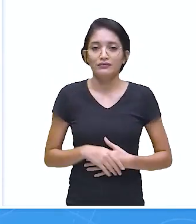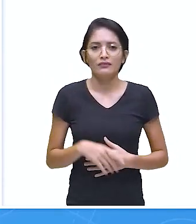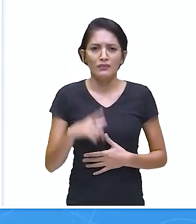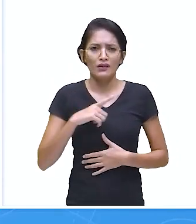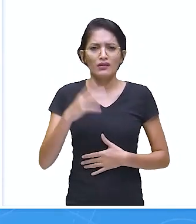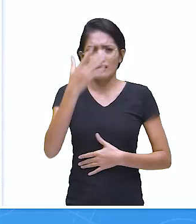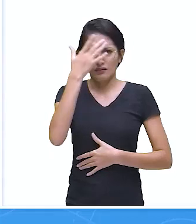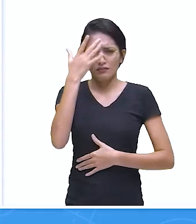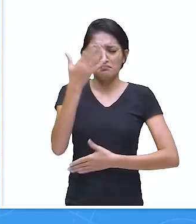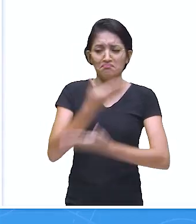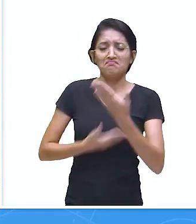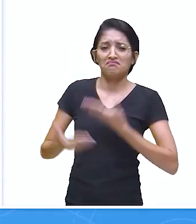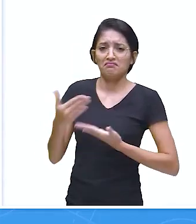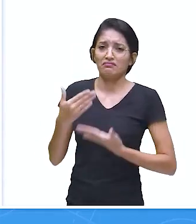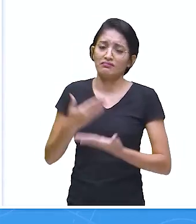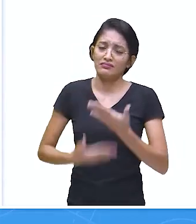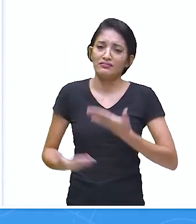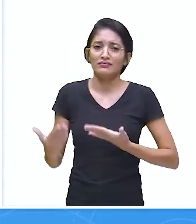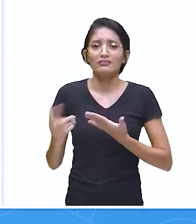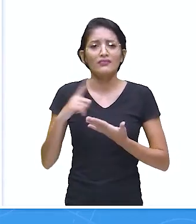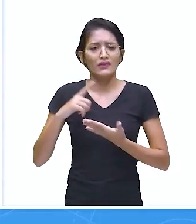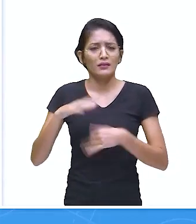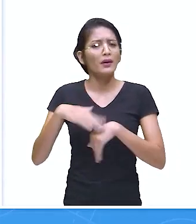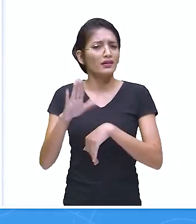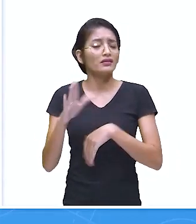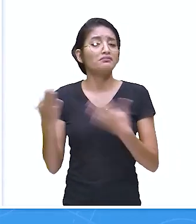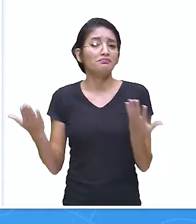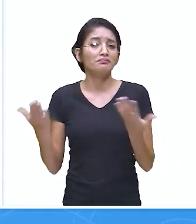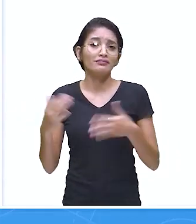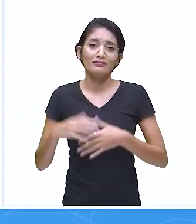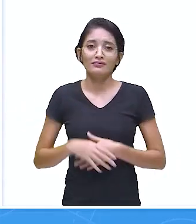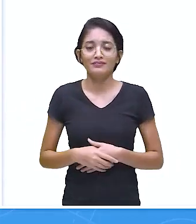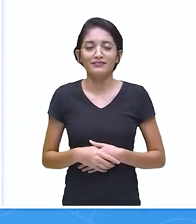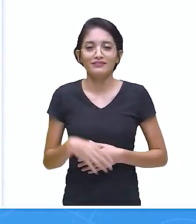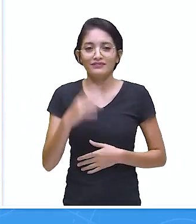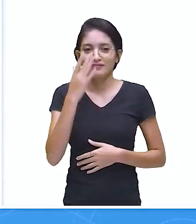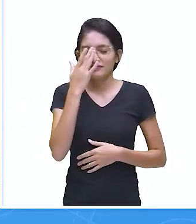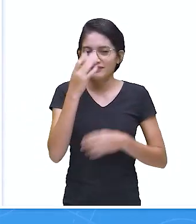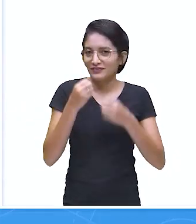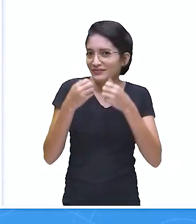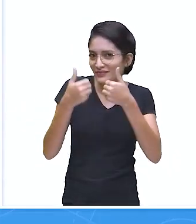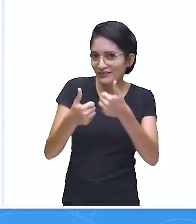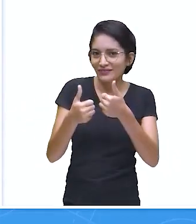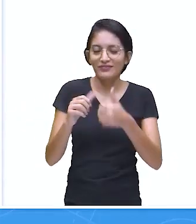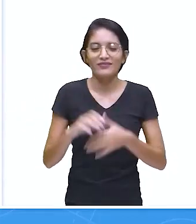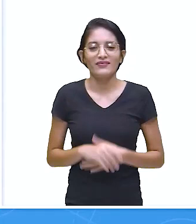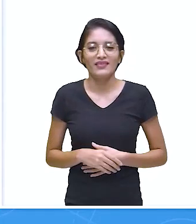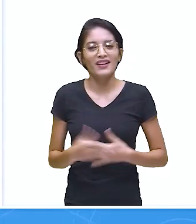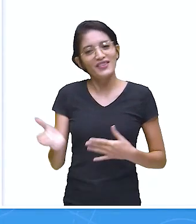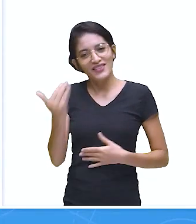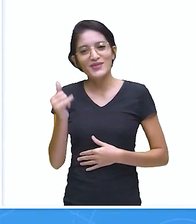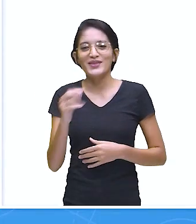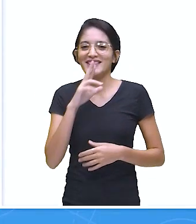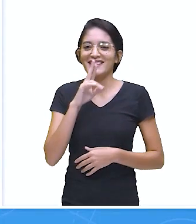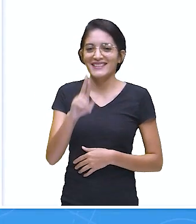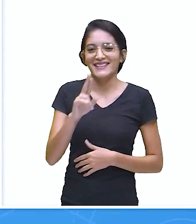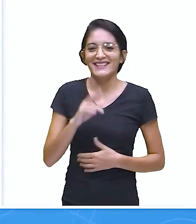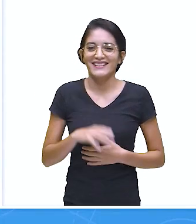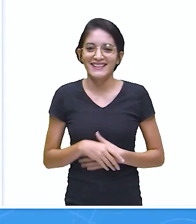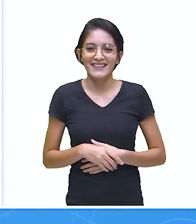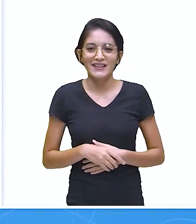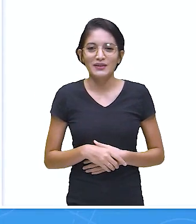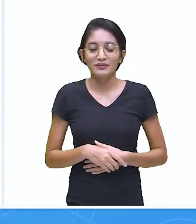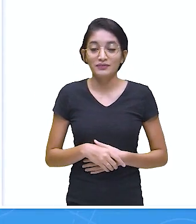mais participação? Temos mais participação? Tá bom aí? Muito bem, vamos lá responder então as questões. Responder